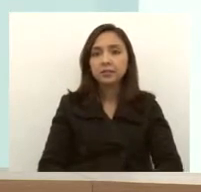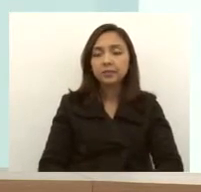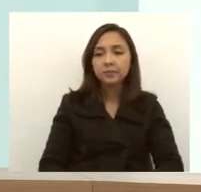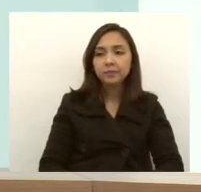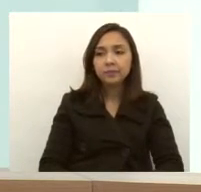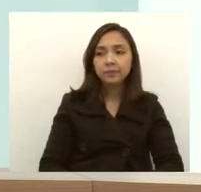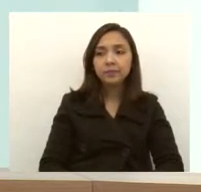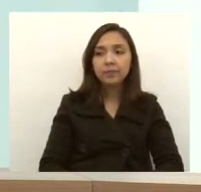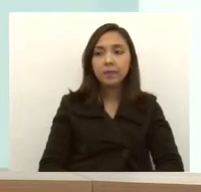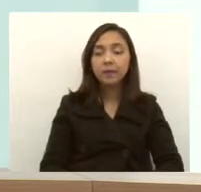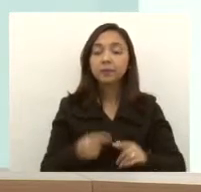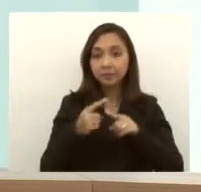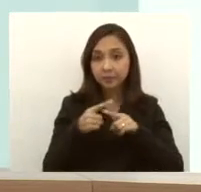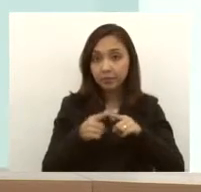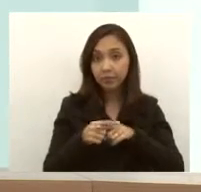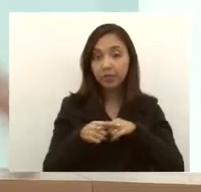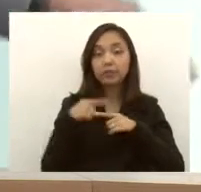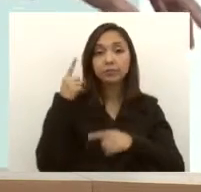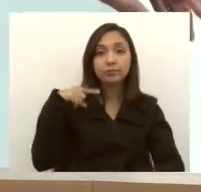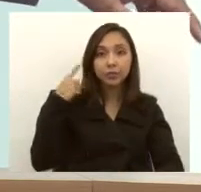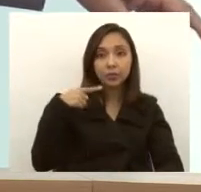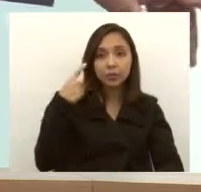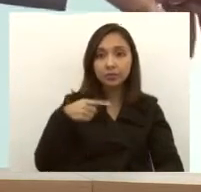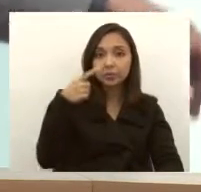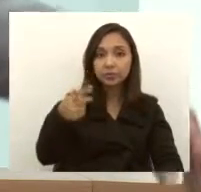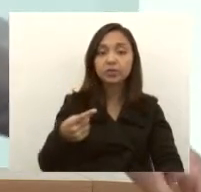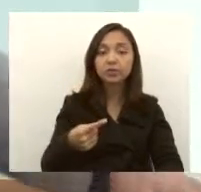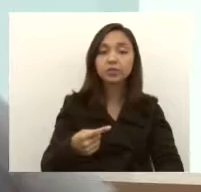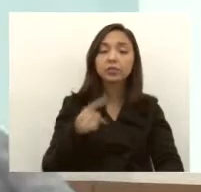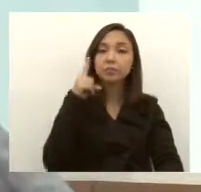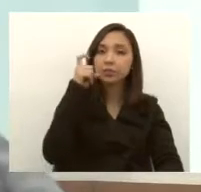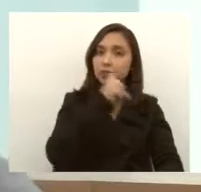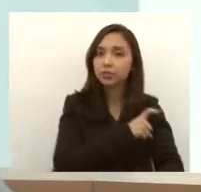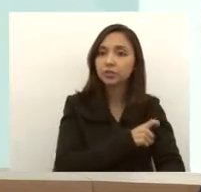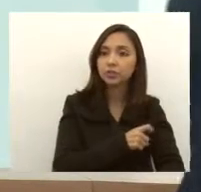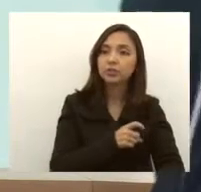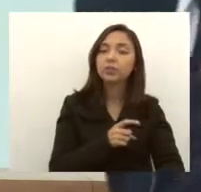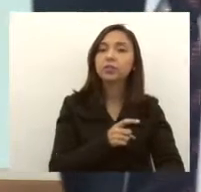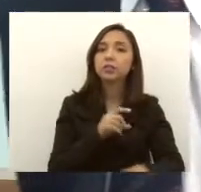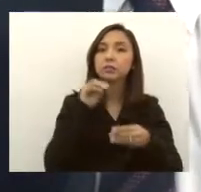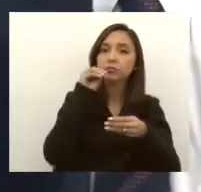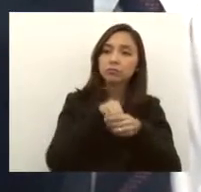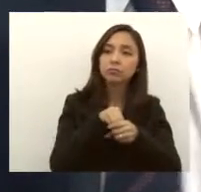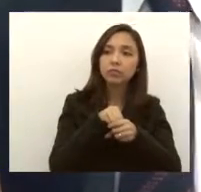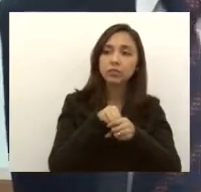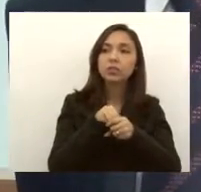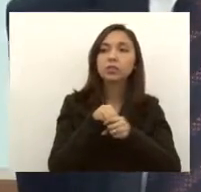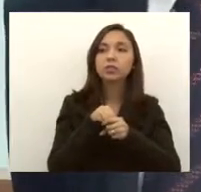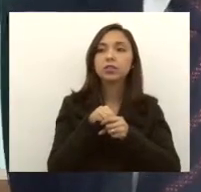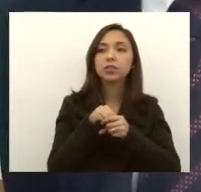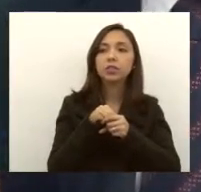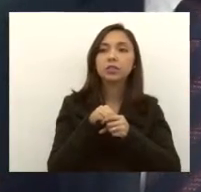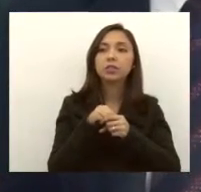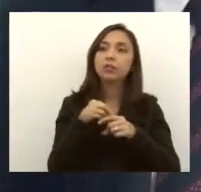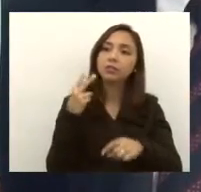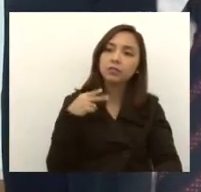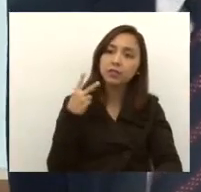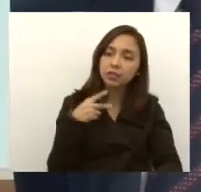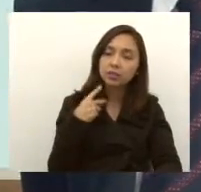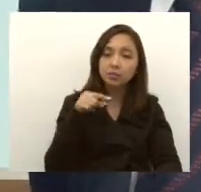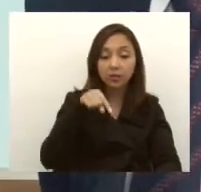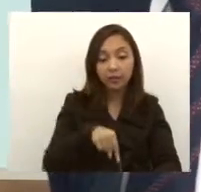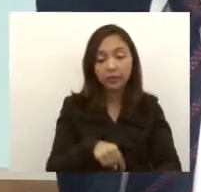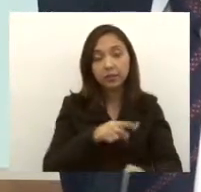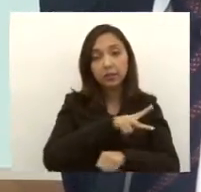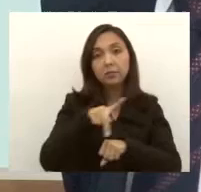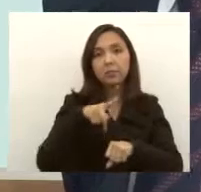triste, porque cada dia, Ceará, está mais difícil de se eleger vereador, de ser político nesse país, que é